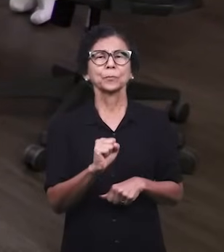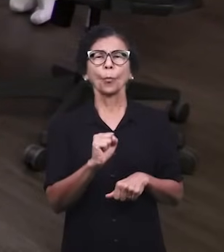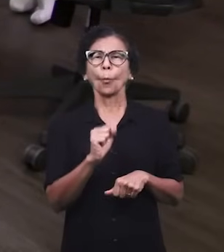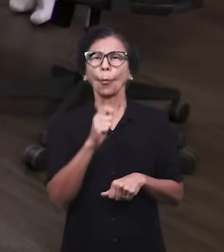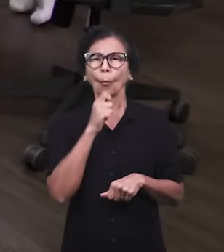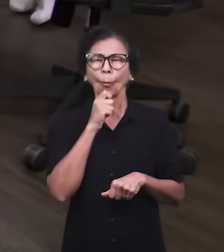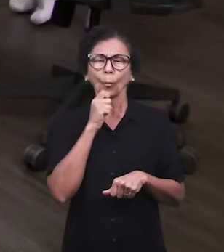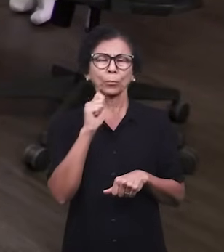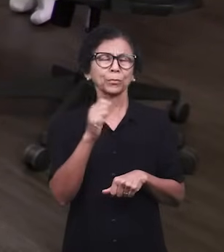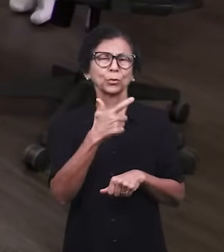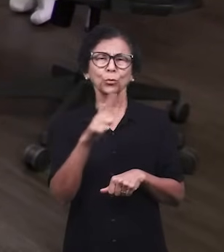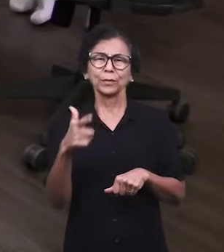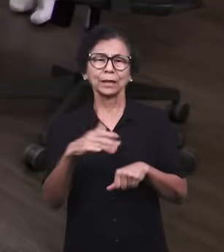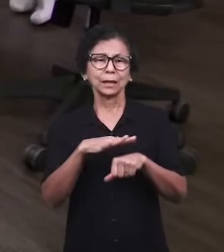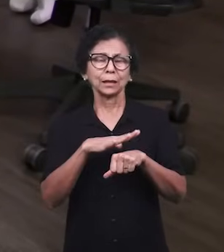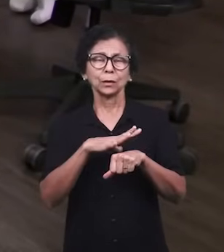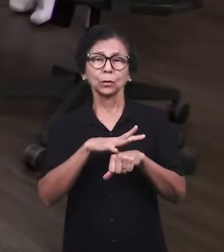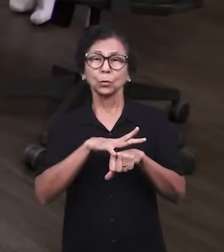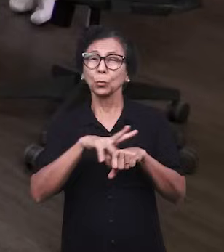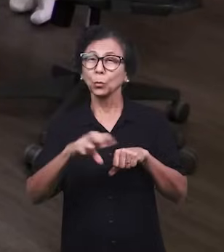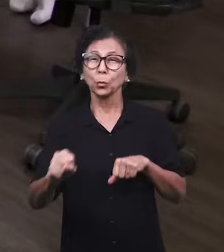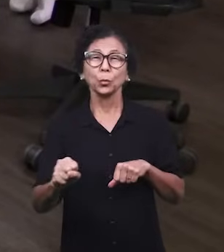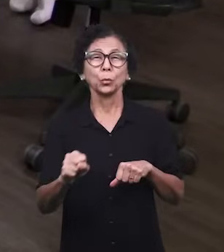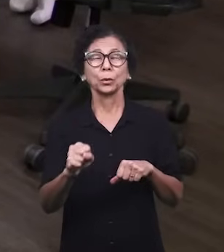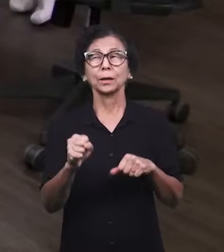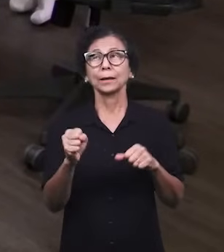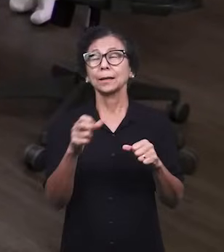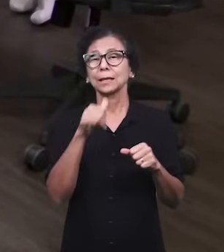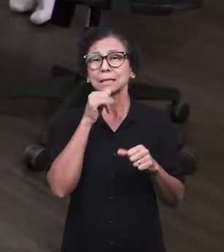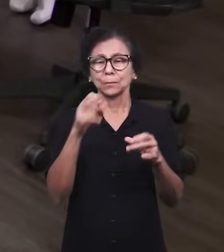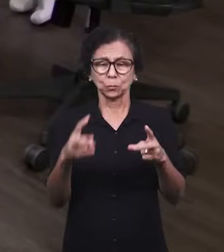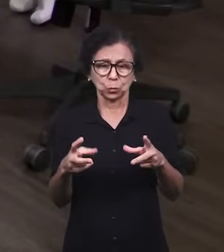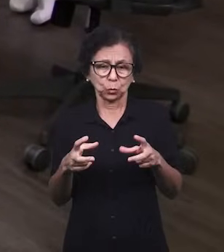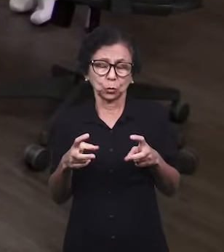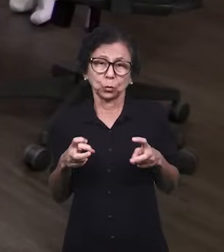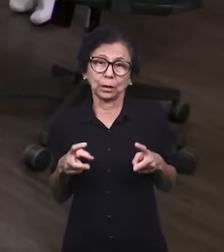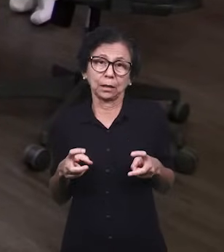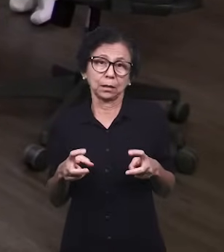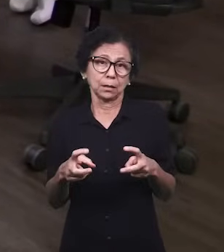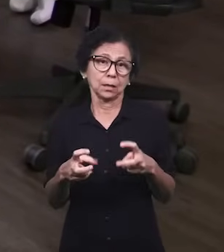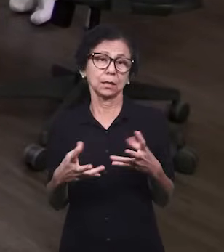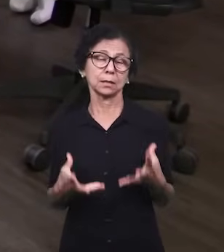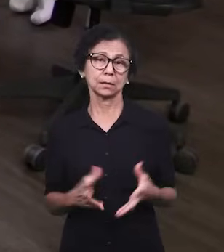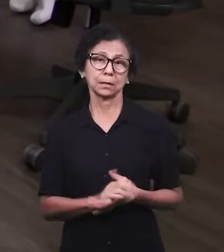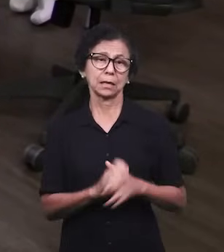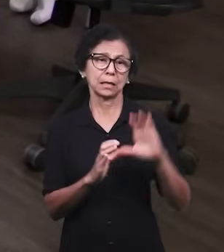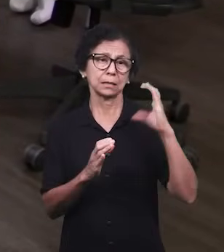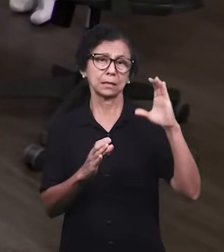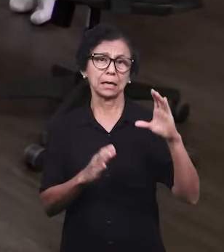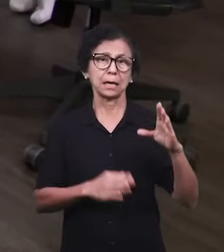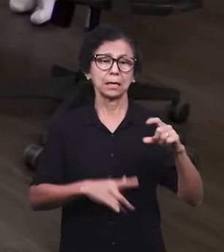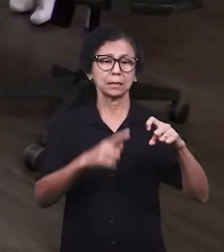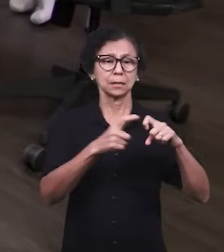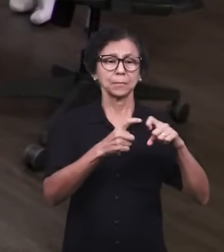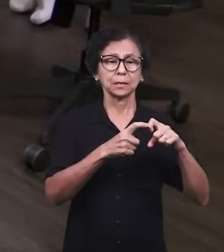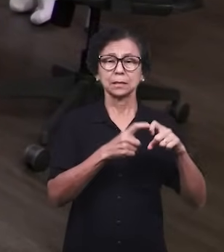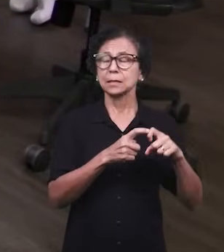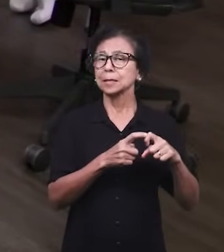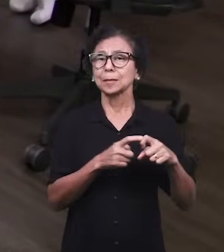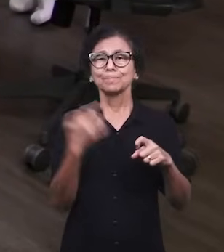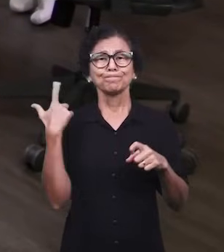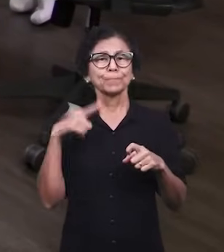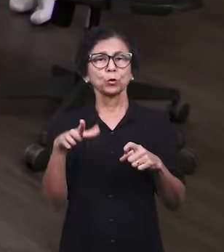caso, por exemplo, de um câncer, é o caso de outro tipo de doença que não se tem cura na medicina, no recurso humano, né? Então, esta